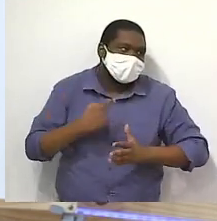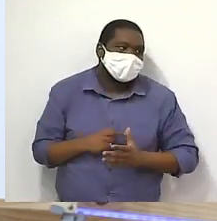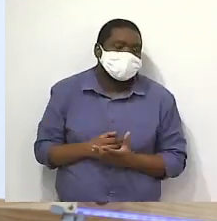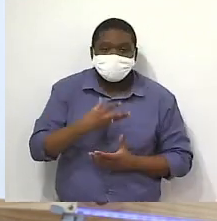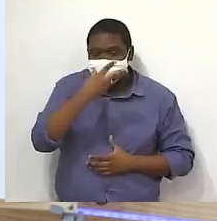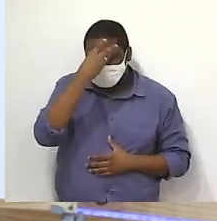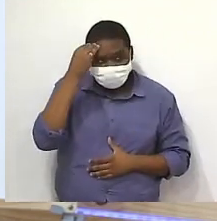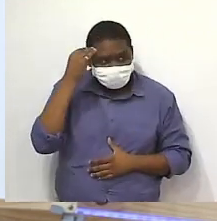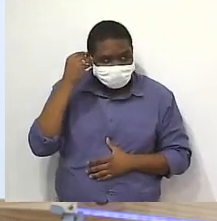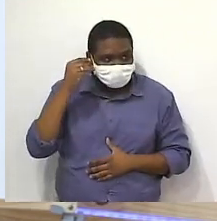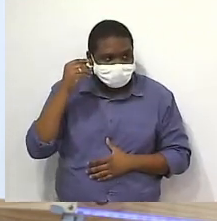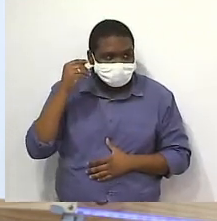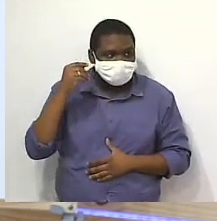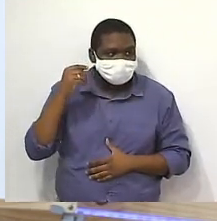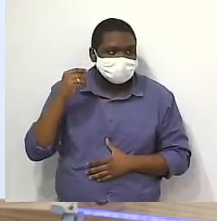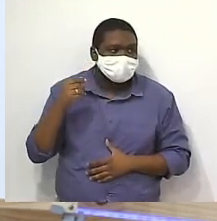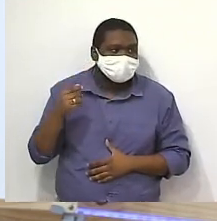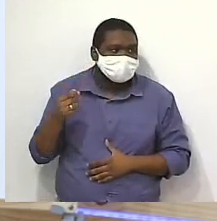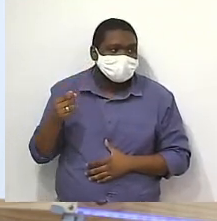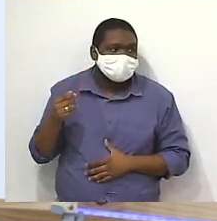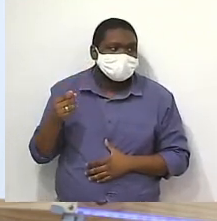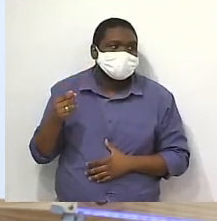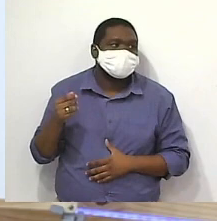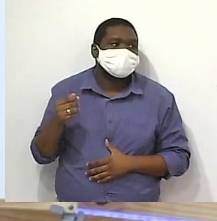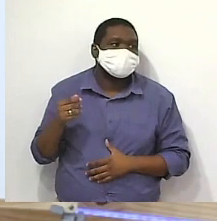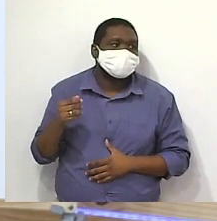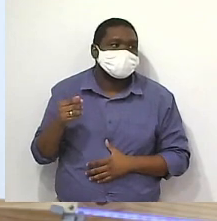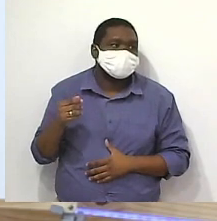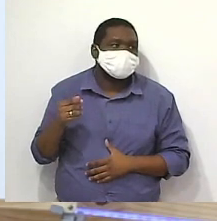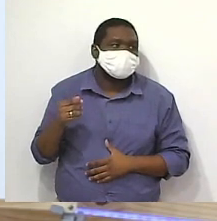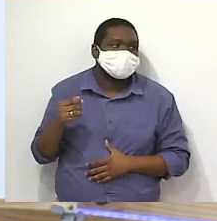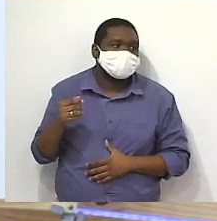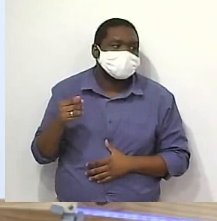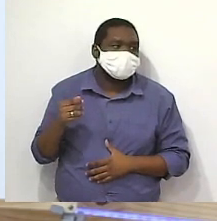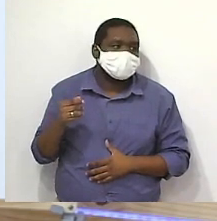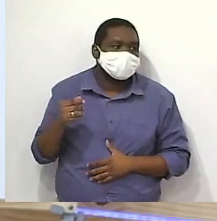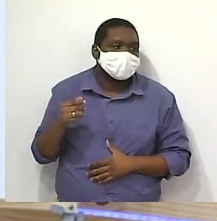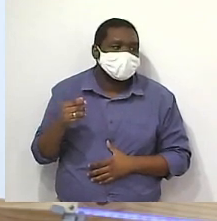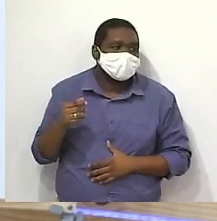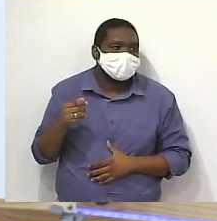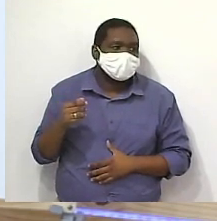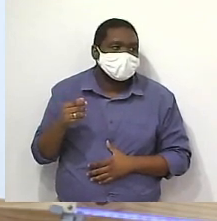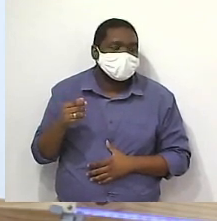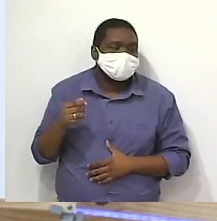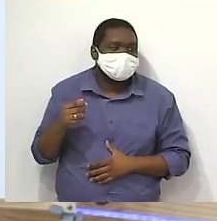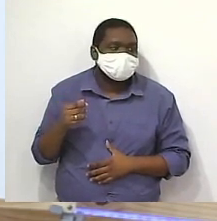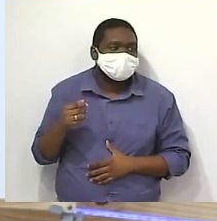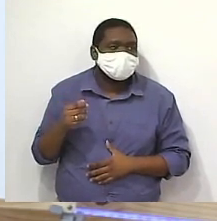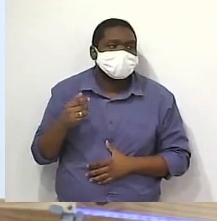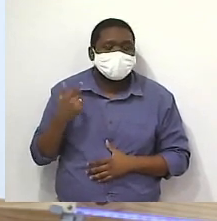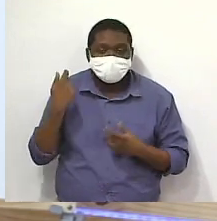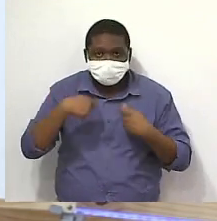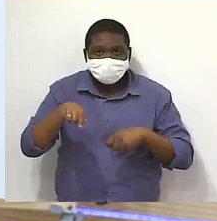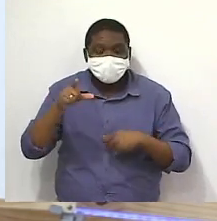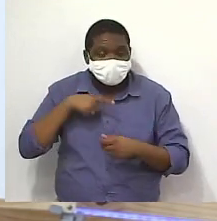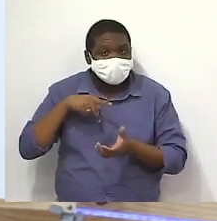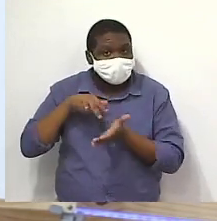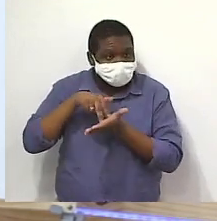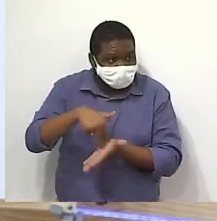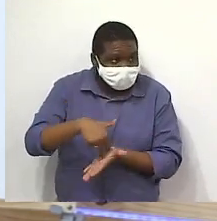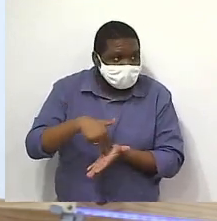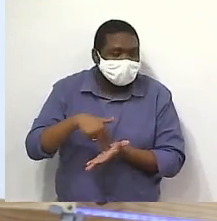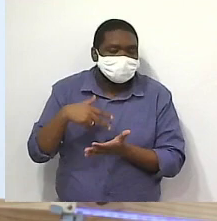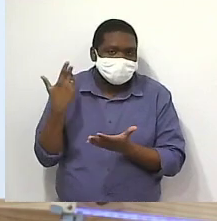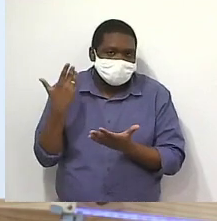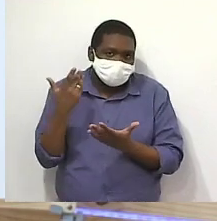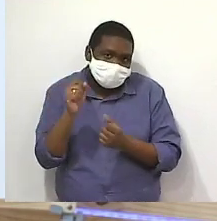disso. Opa, diminuiu aqui, ó. Não pode, tá? Não esquece. Escorregou aqui. Se ele não ficar firme, dá